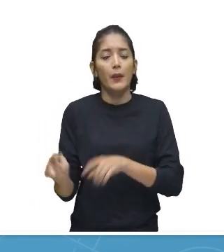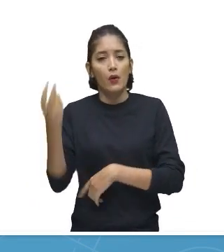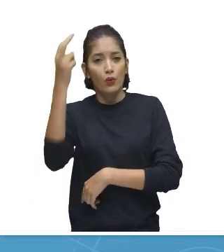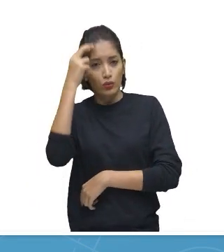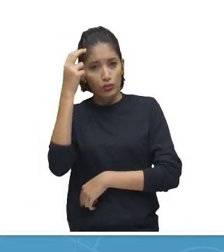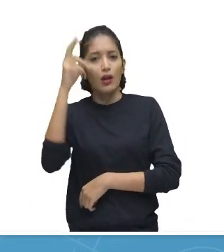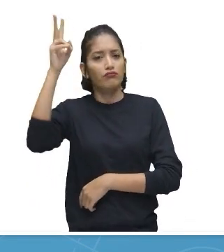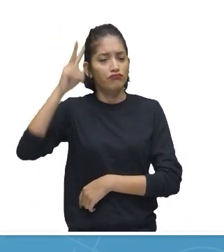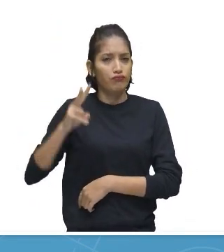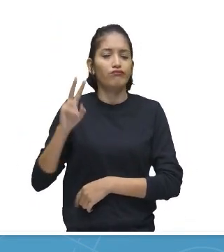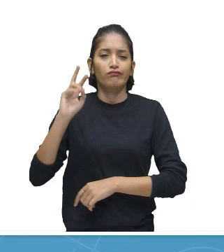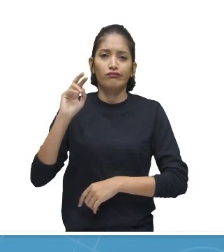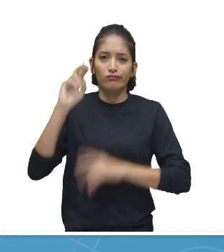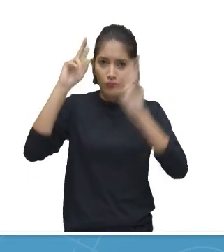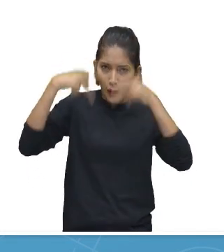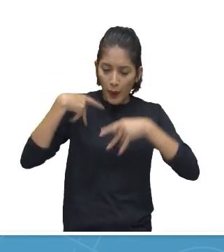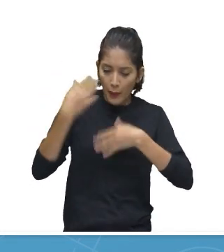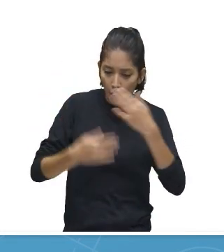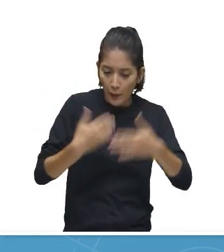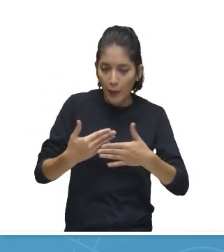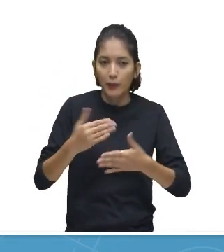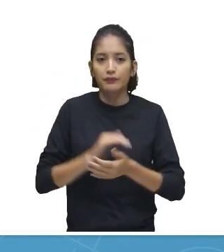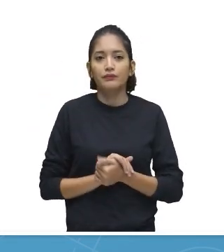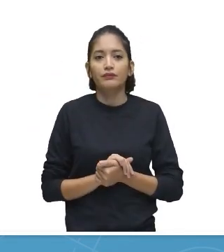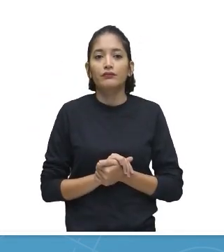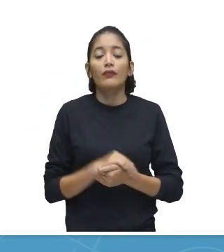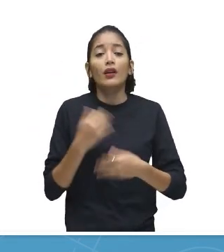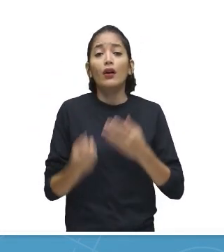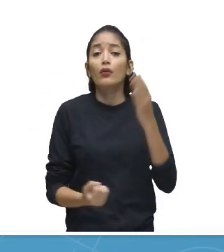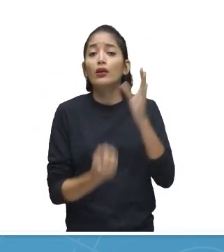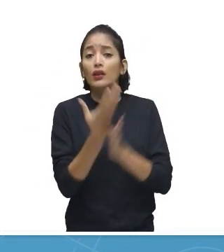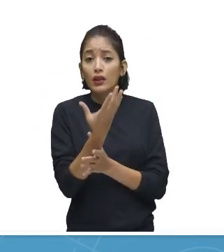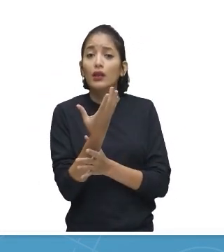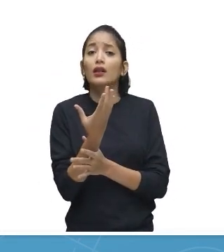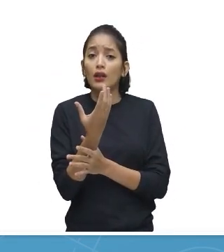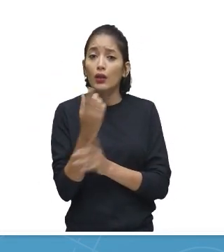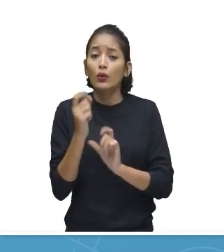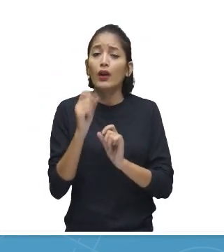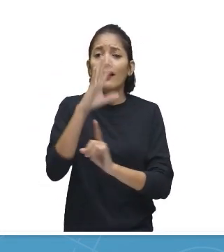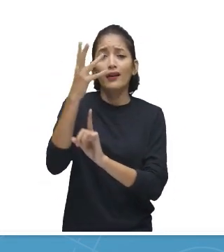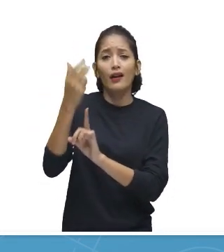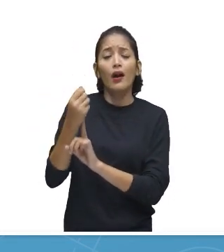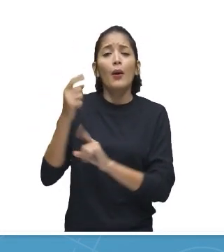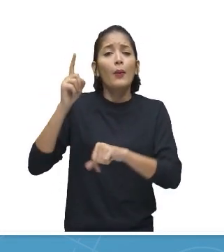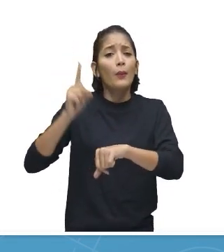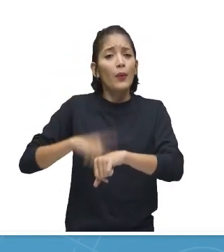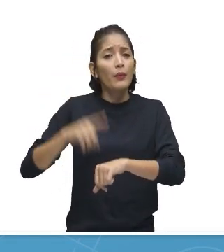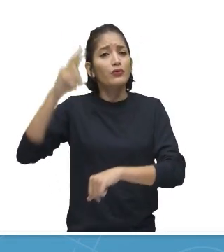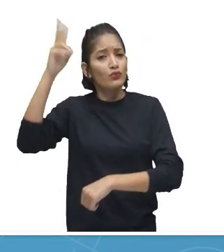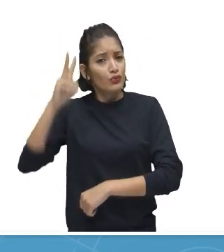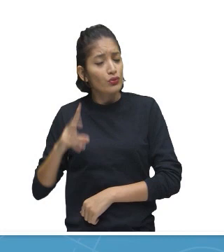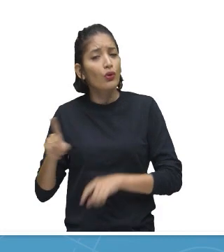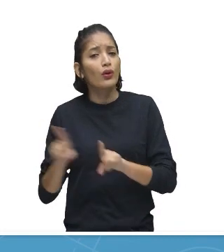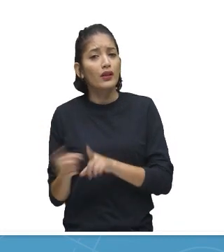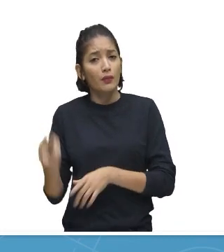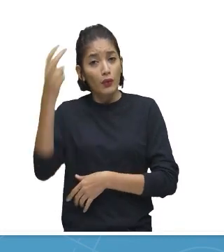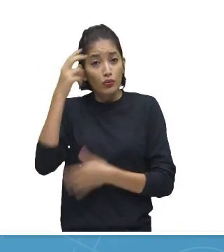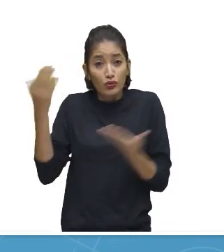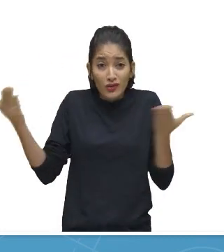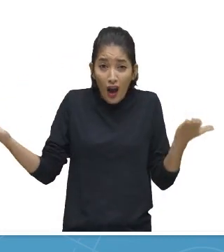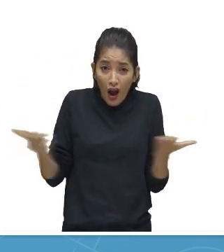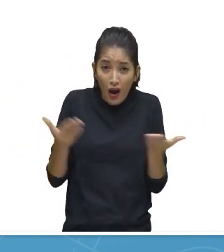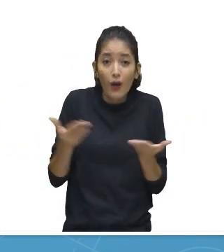história da humanidade. Então, a intenção era produzir uma composição artística que expresse o momento histórico e cultural